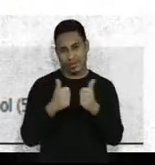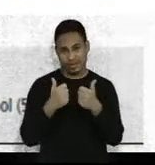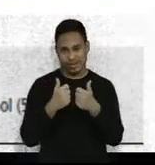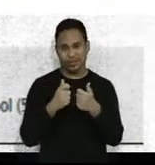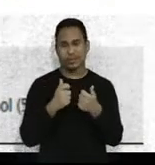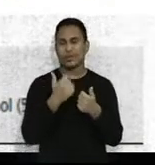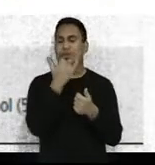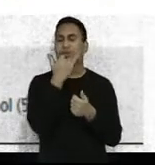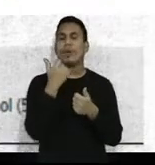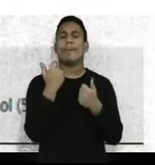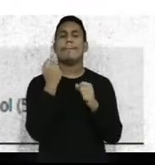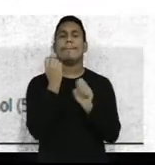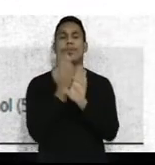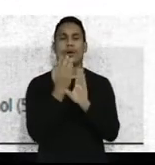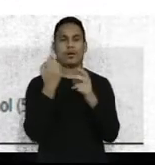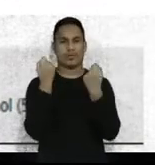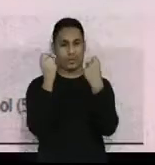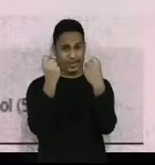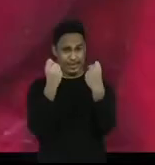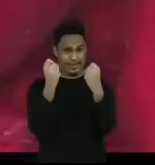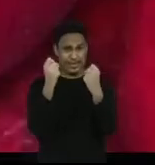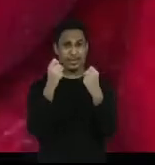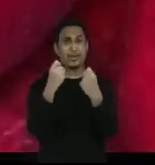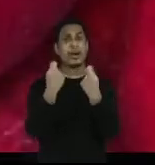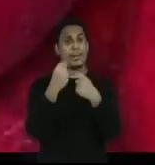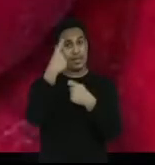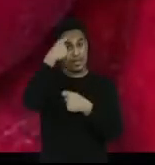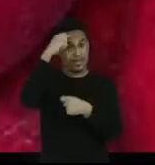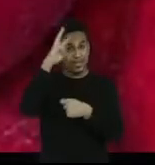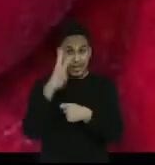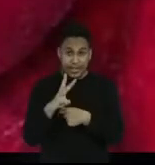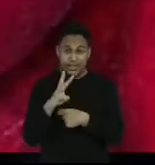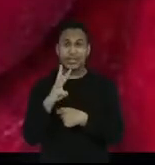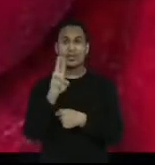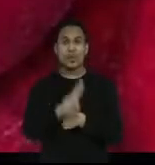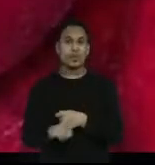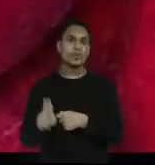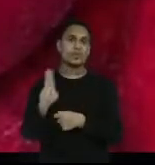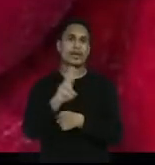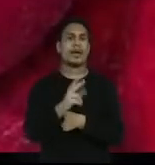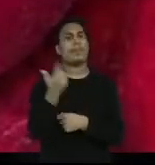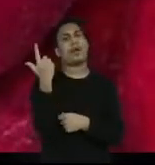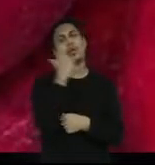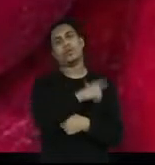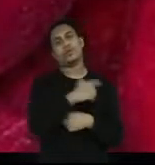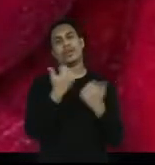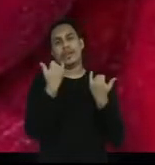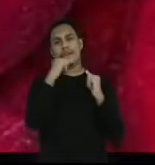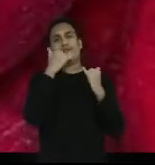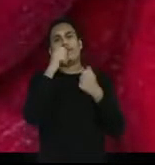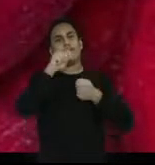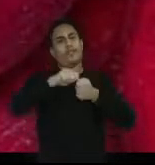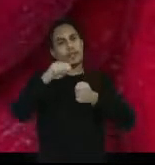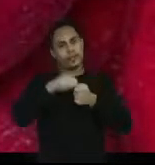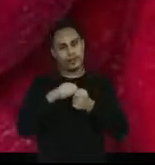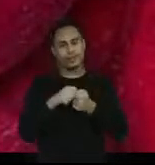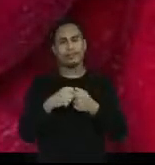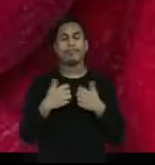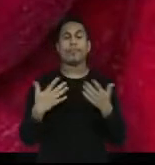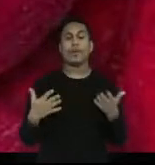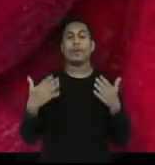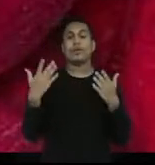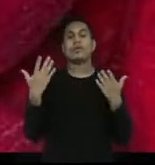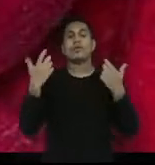dias para ter esses benefícios do nitrato com os atletas, tá? Então, falando um pouquinho nos alimentos fontes, né? Eu já falei que são